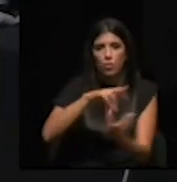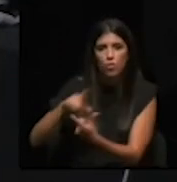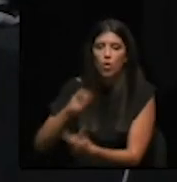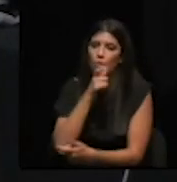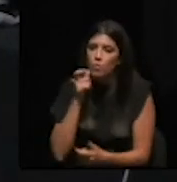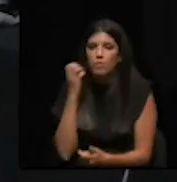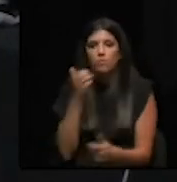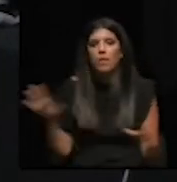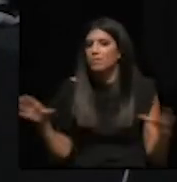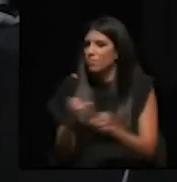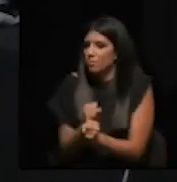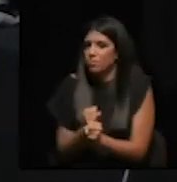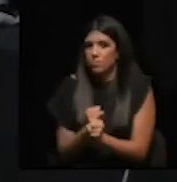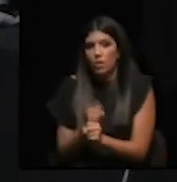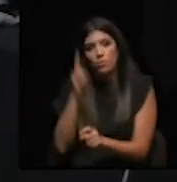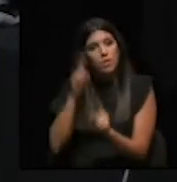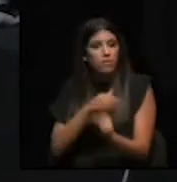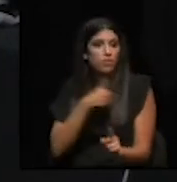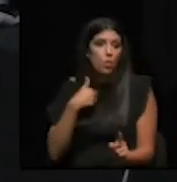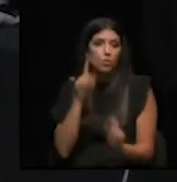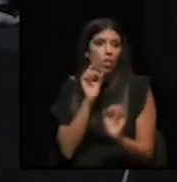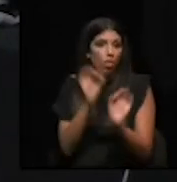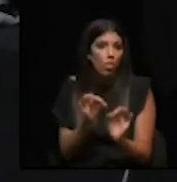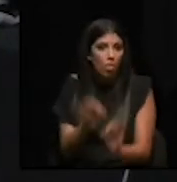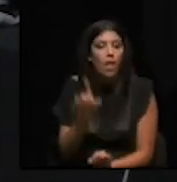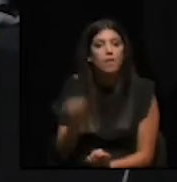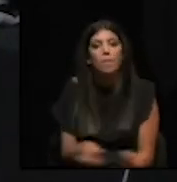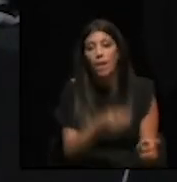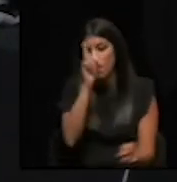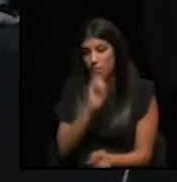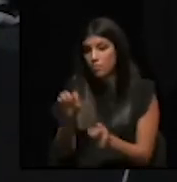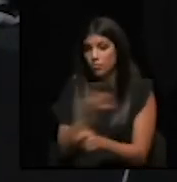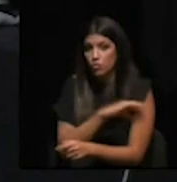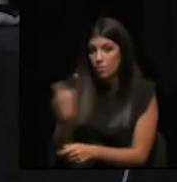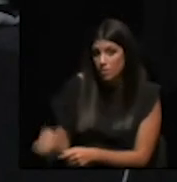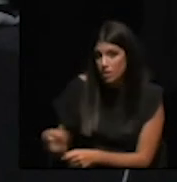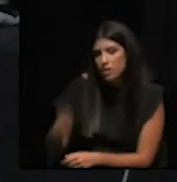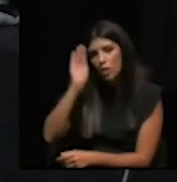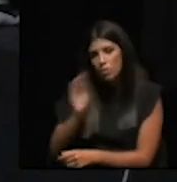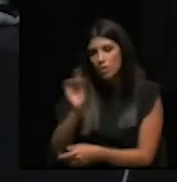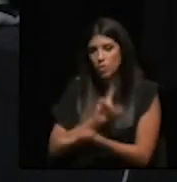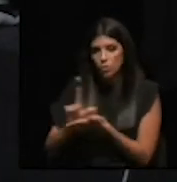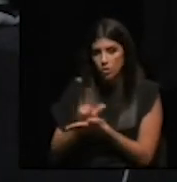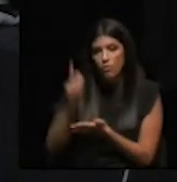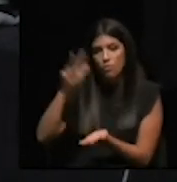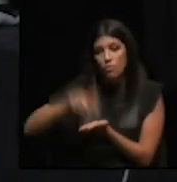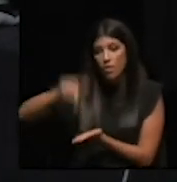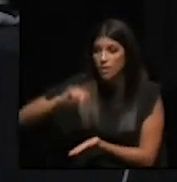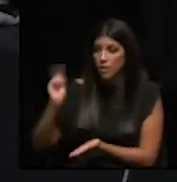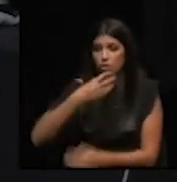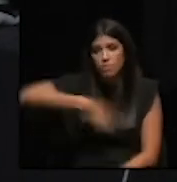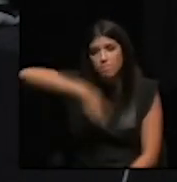compromisso de acabar com os plásticos para bem da nossa saúde. Mas relembramos ao Executivo, Sr. Presidente, a recomendação do LIVRE, aprovada aqui